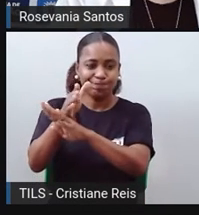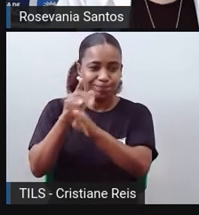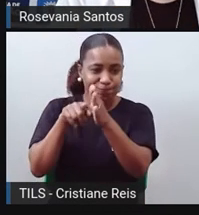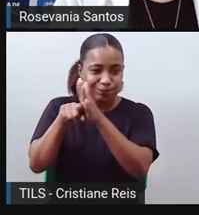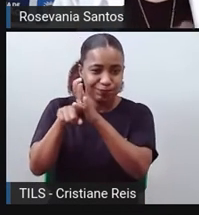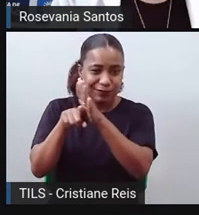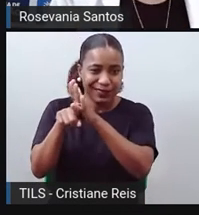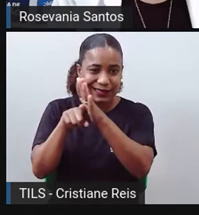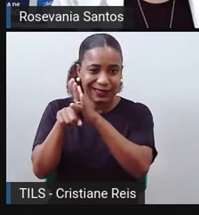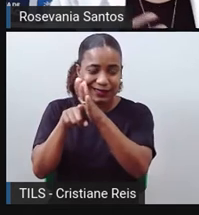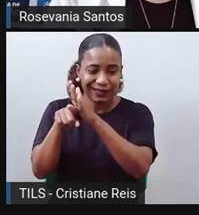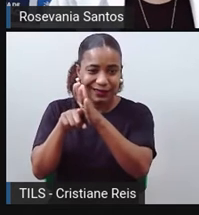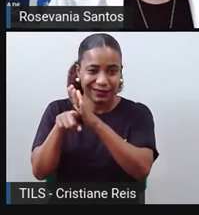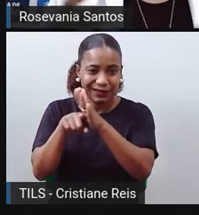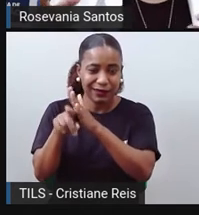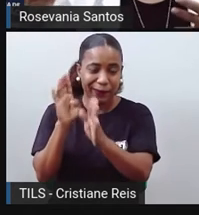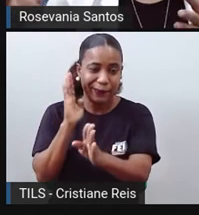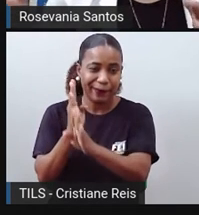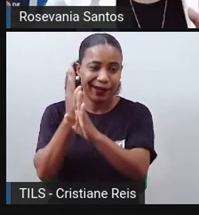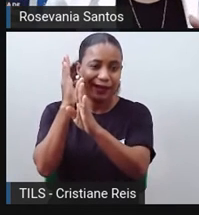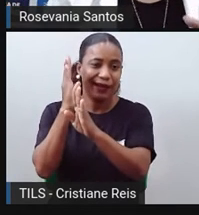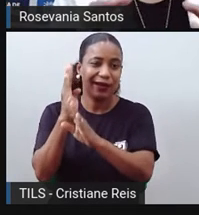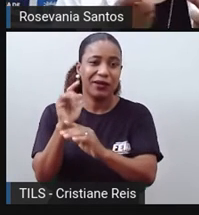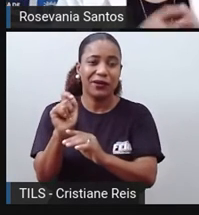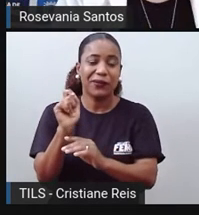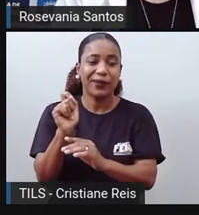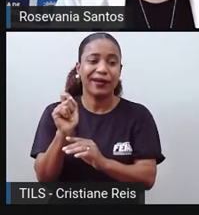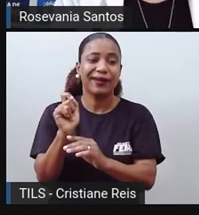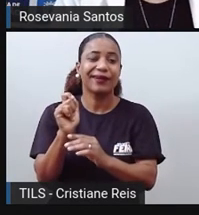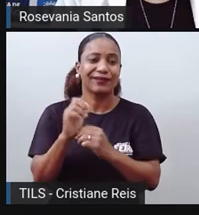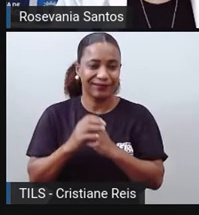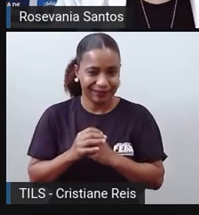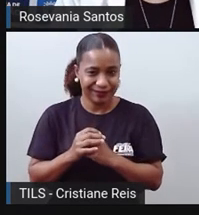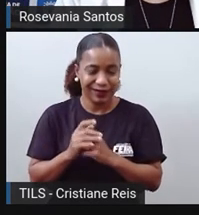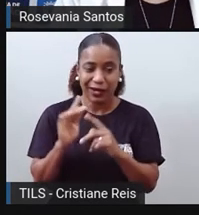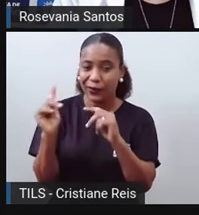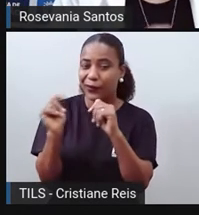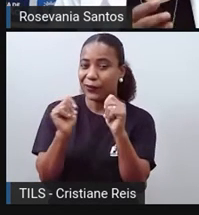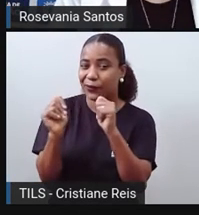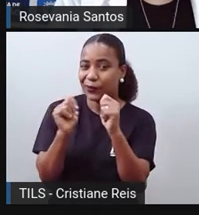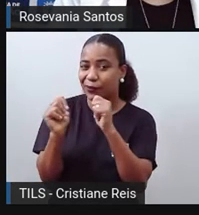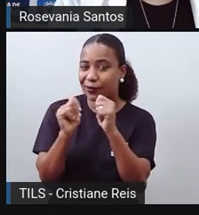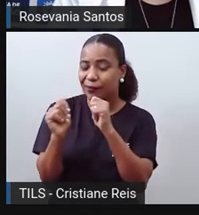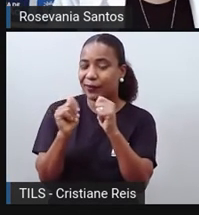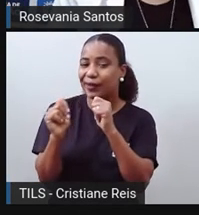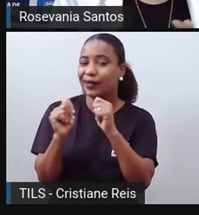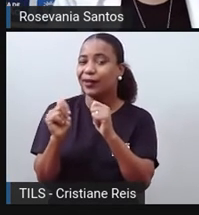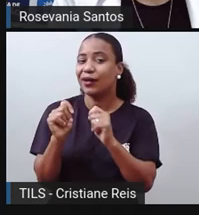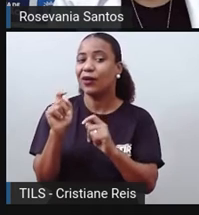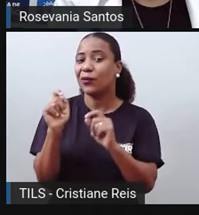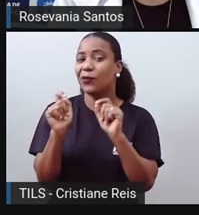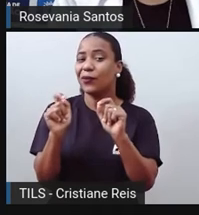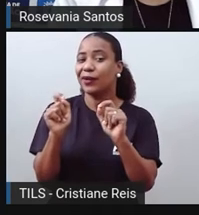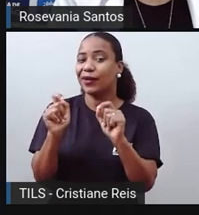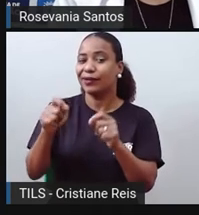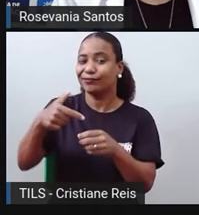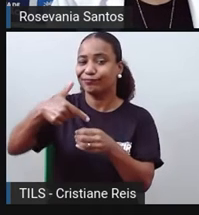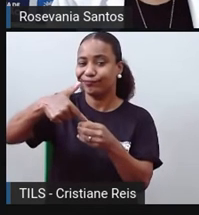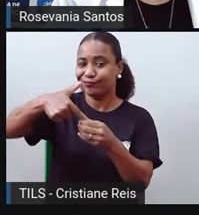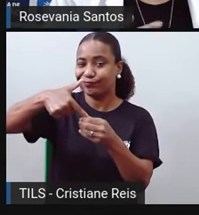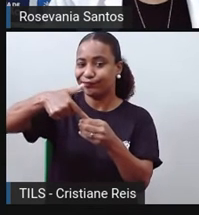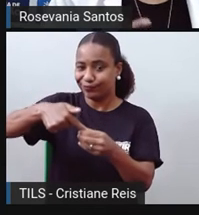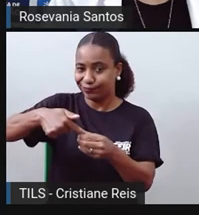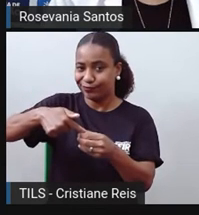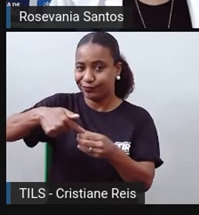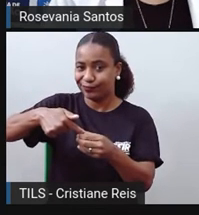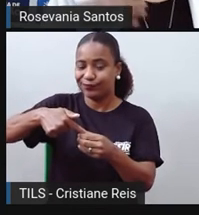eles brigam e lutam por essa característica econômica que tem aí, a presença do petróleo, né? E a gente